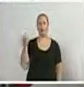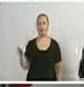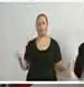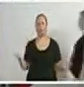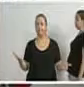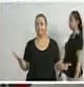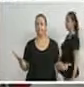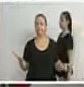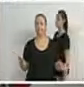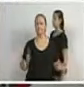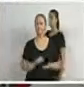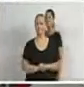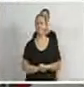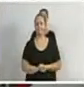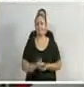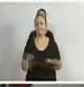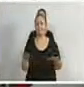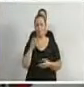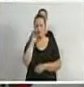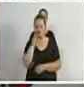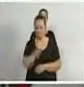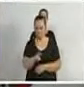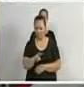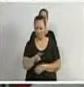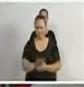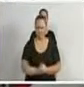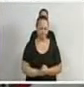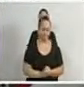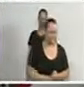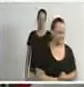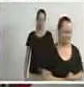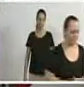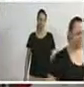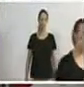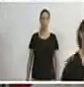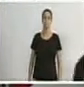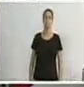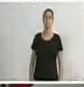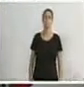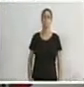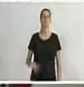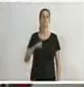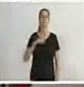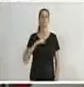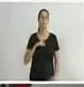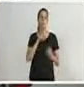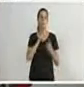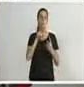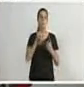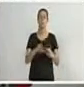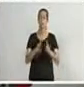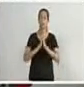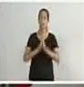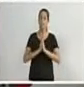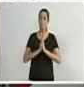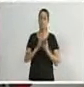E diante deste quadro desesperador, sobra-nos dois apegos,